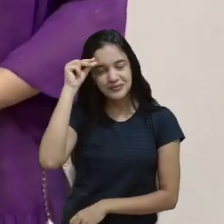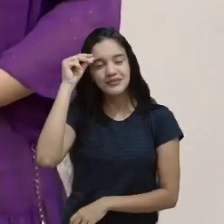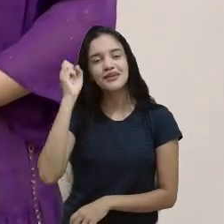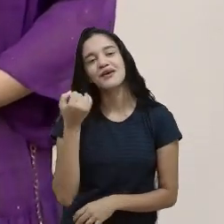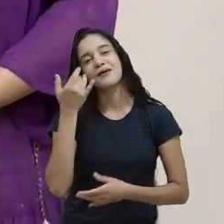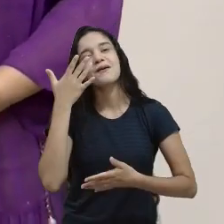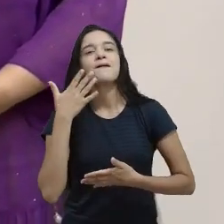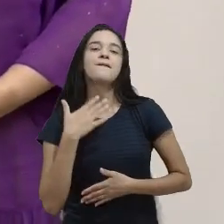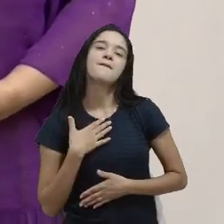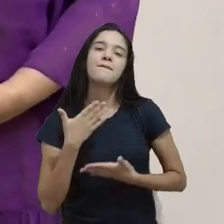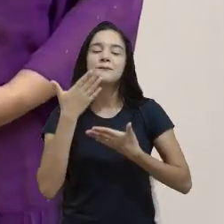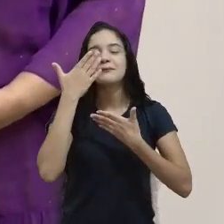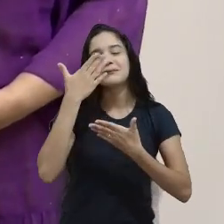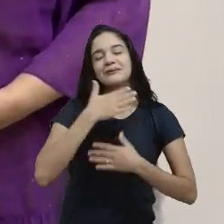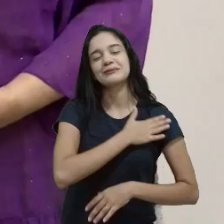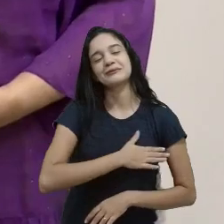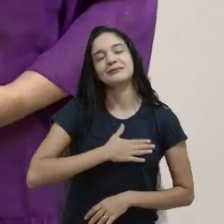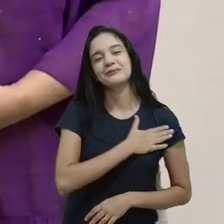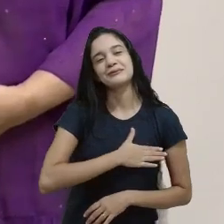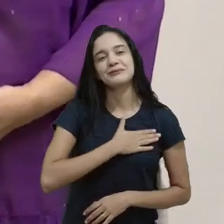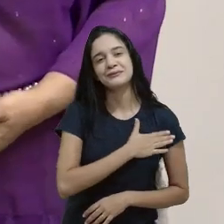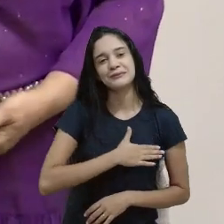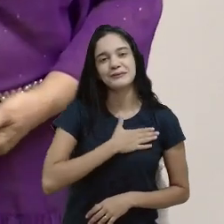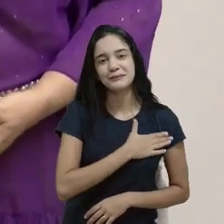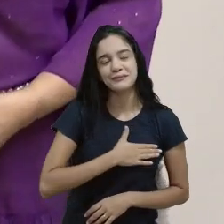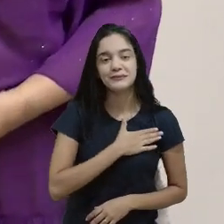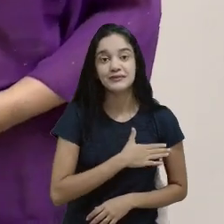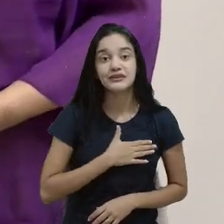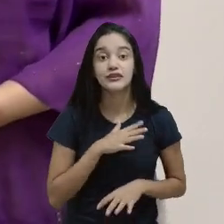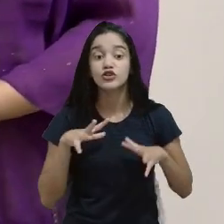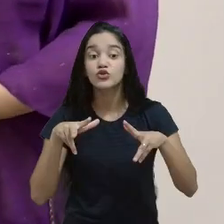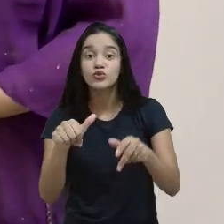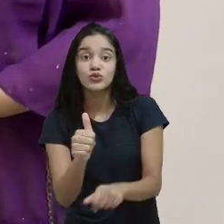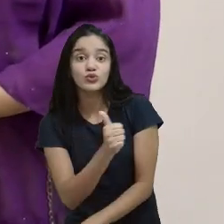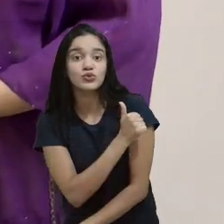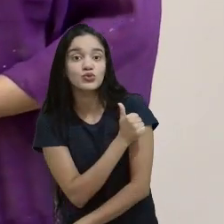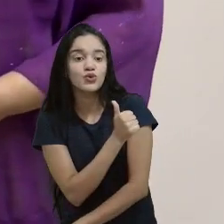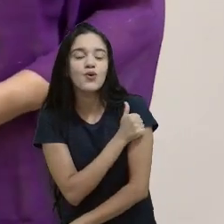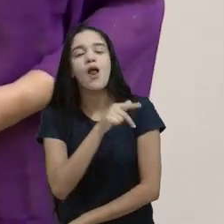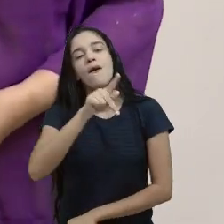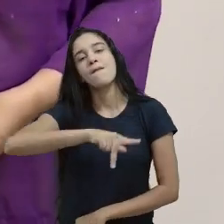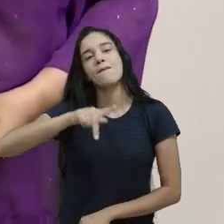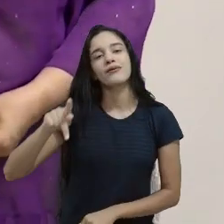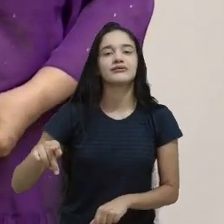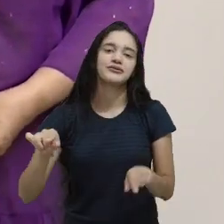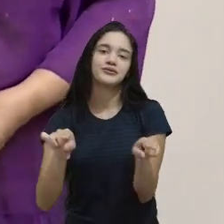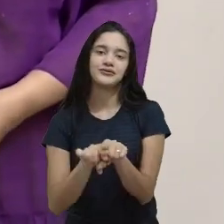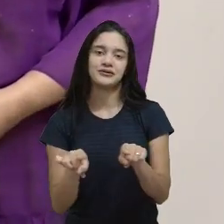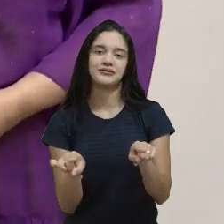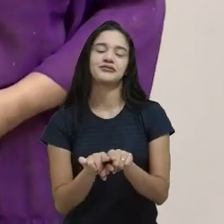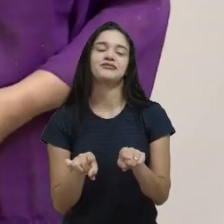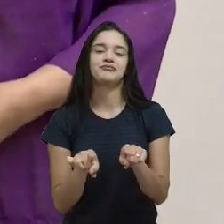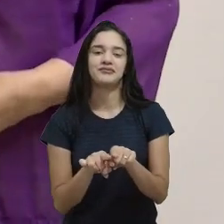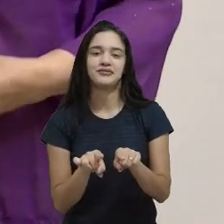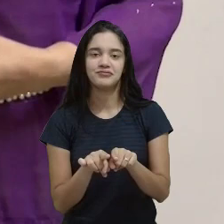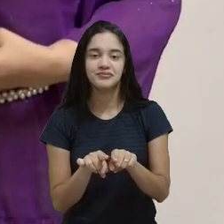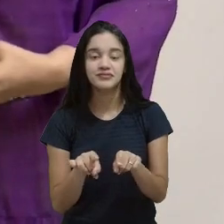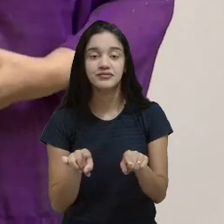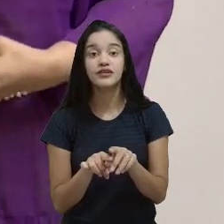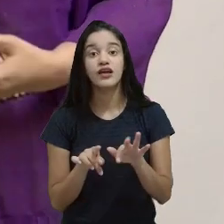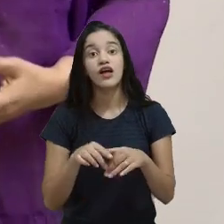muito prazer, para todos os estudantes e todas as estudantes, para todos os professores e todas as professoras,